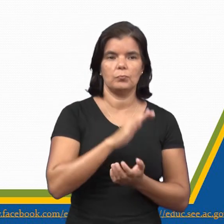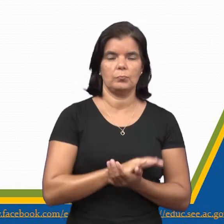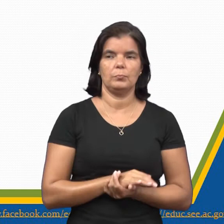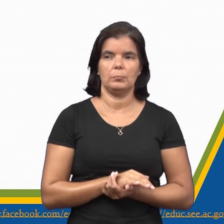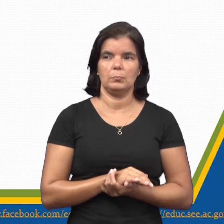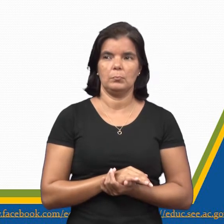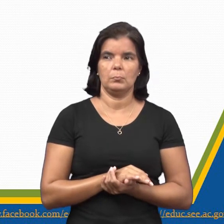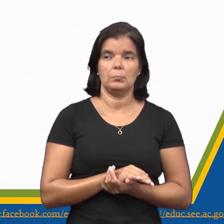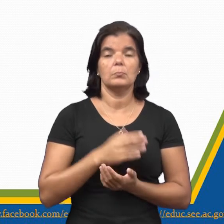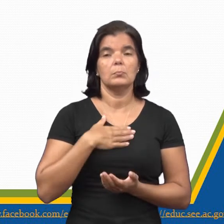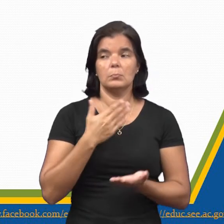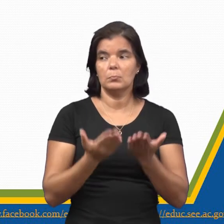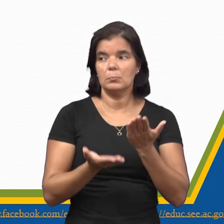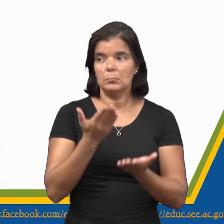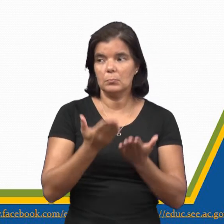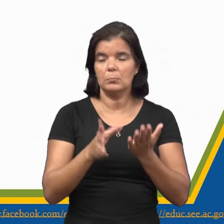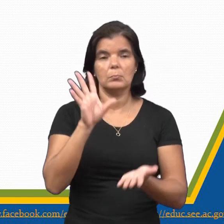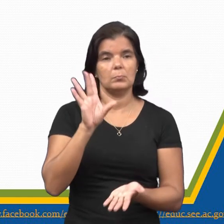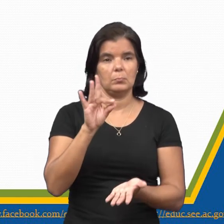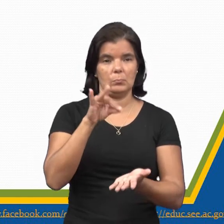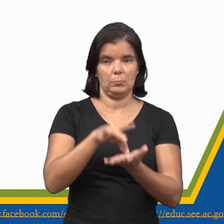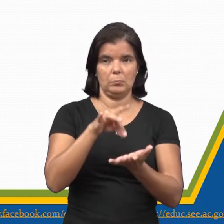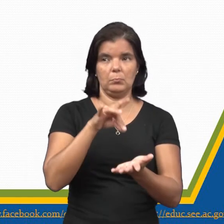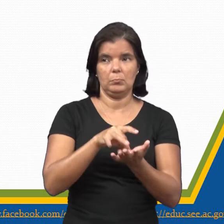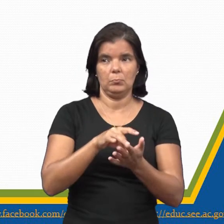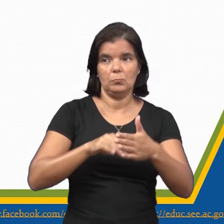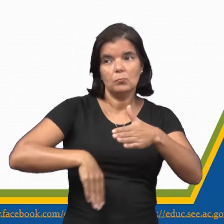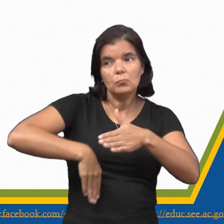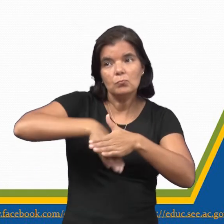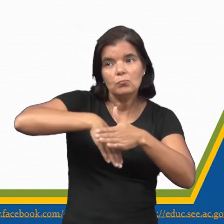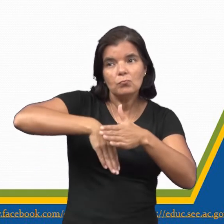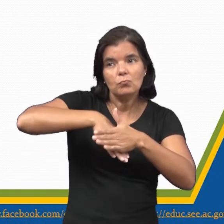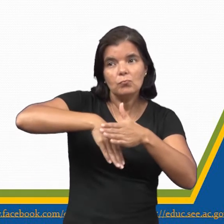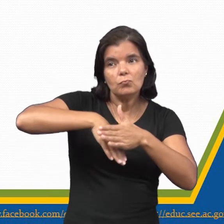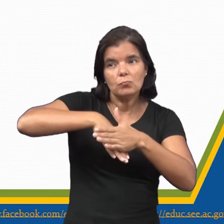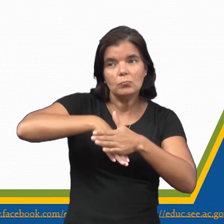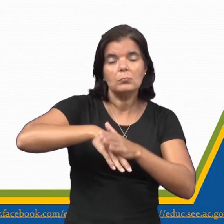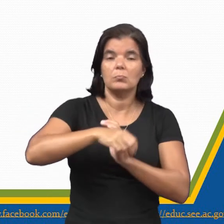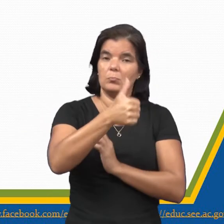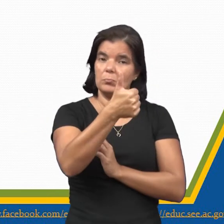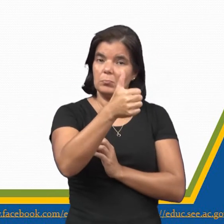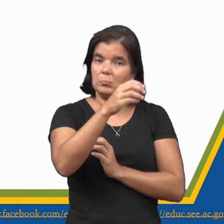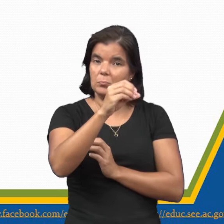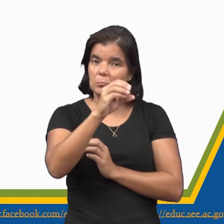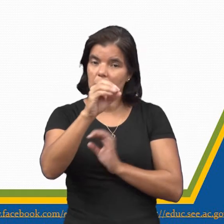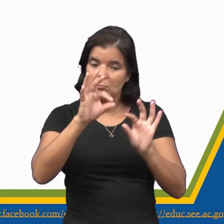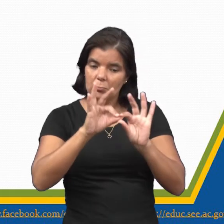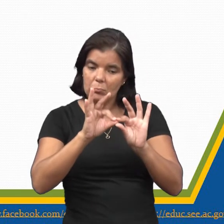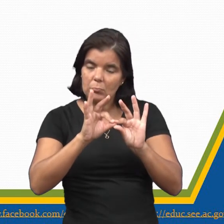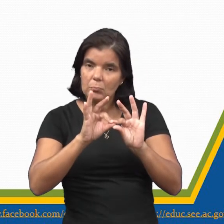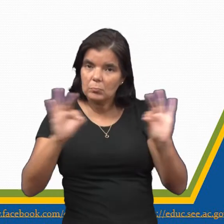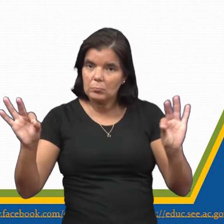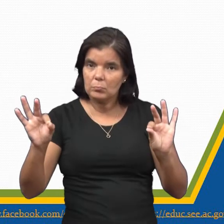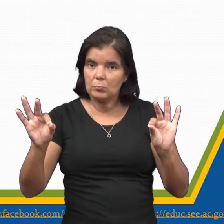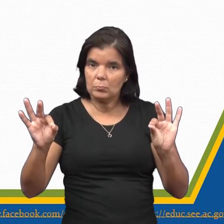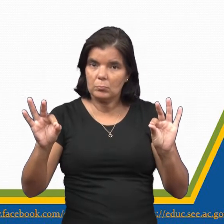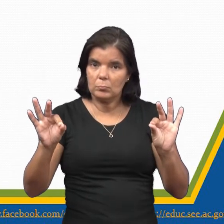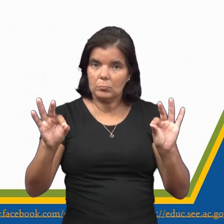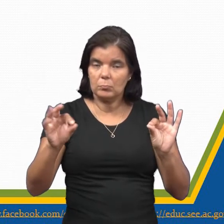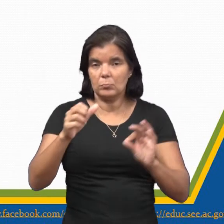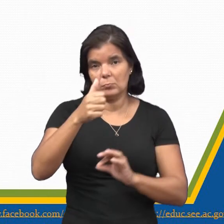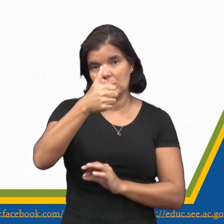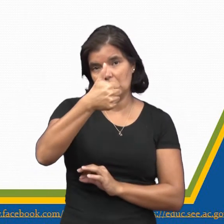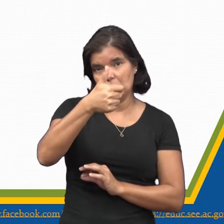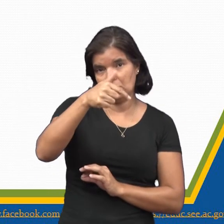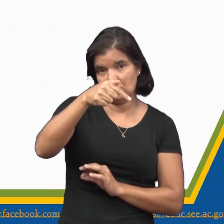As medidas oficiais para um campo de futebol são 100 metros de comprimento por 73